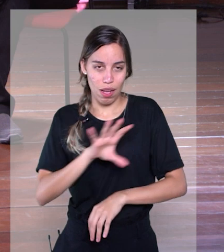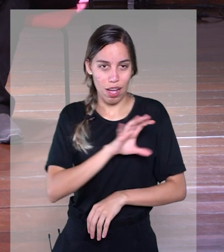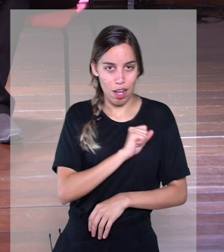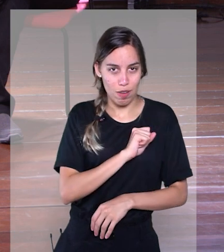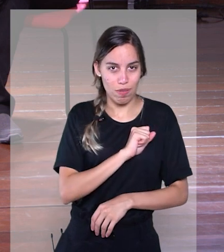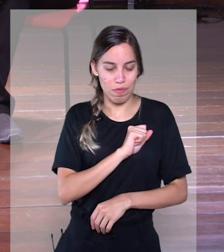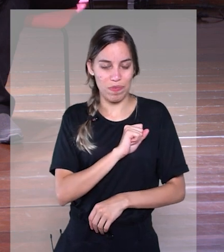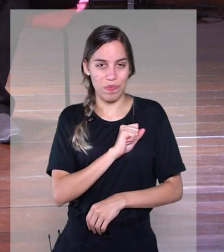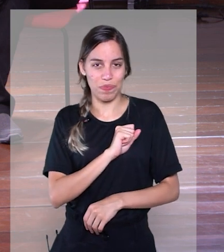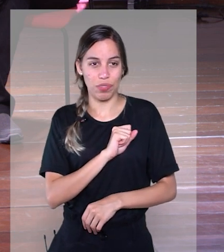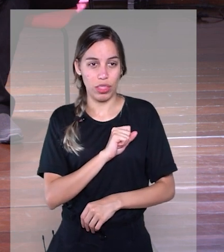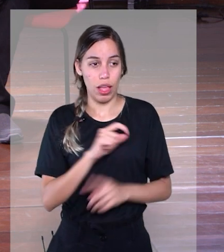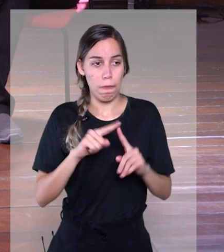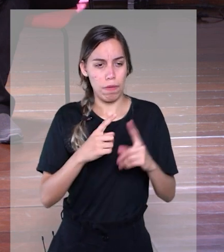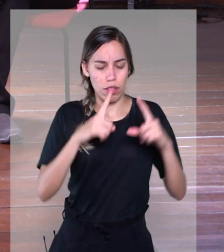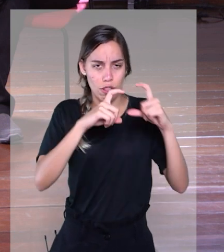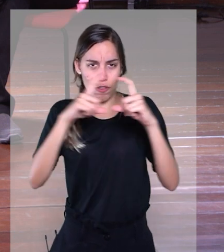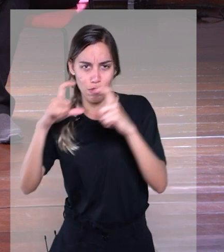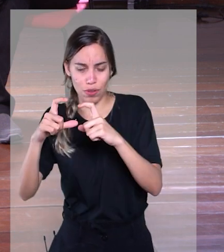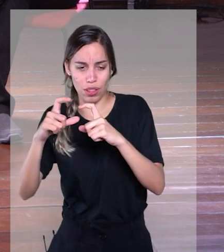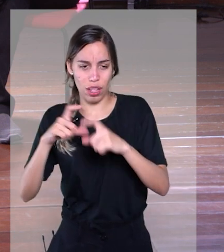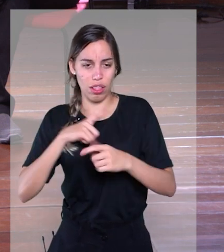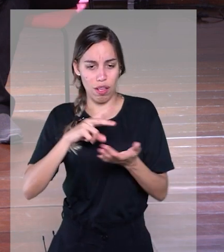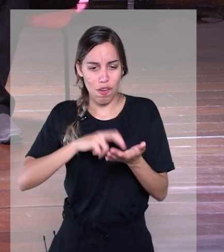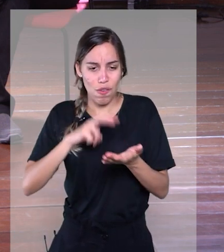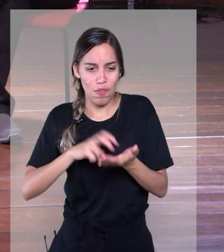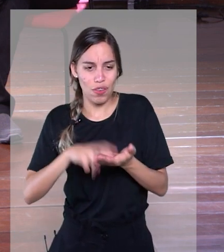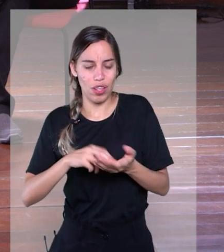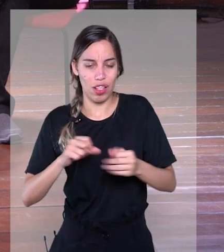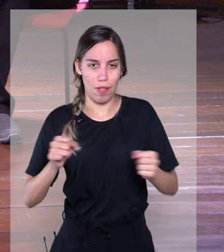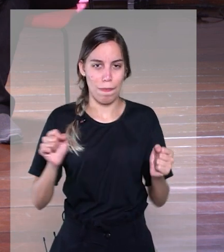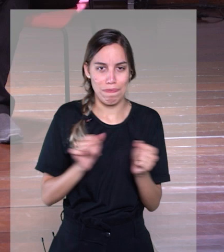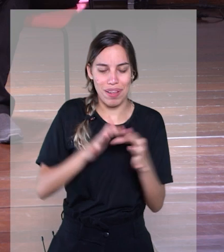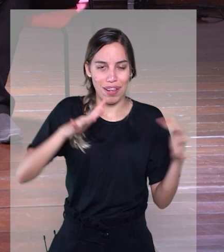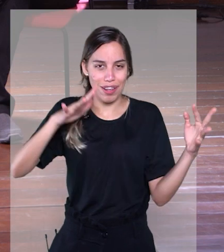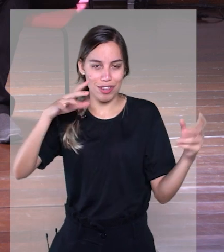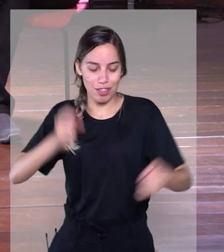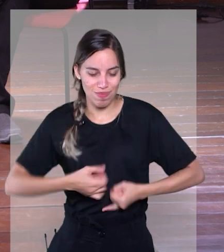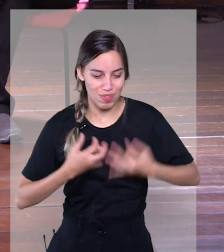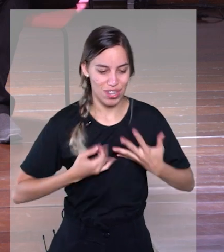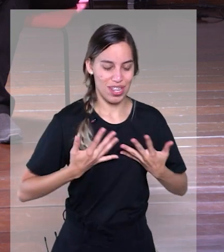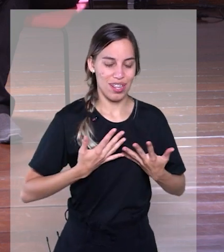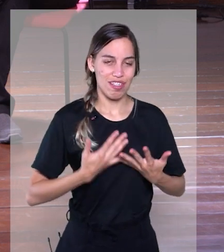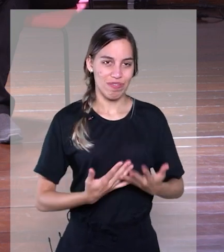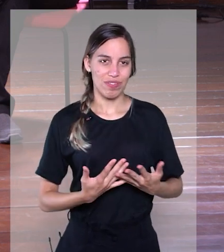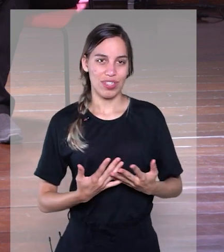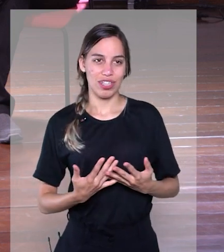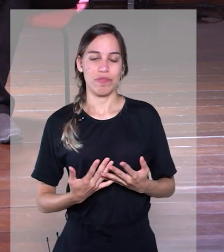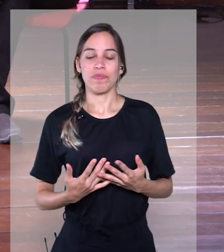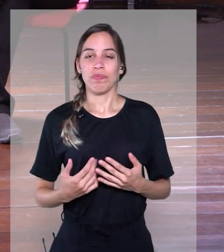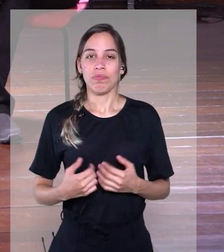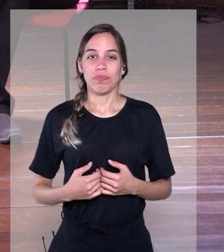específica. Mas ainda no caso da fotografia, cujo vocabulário já participa da magia poética, a gelatina, a imagem latente,